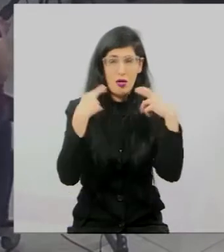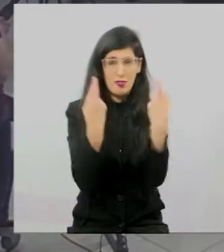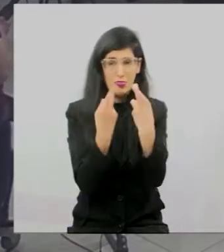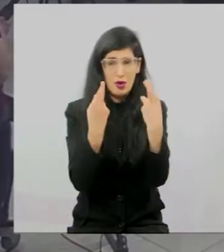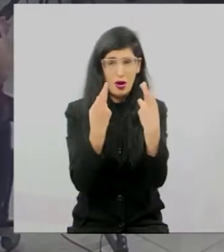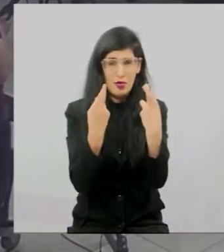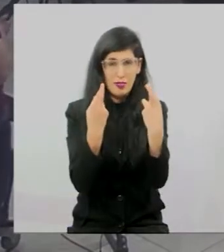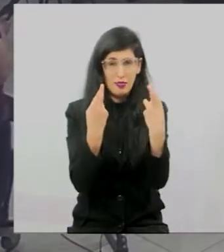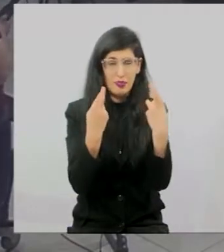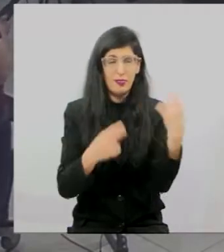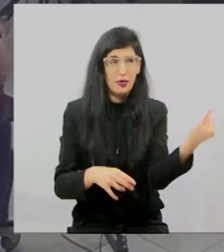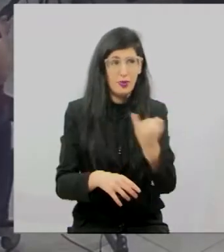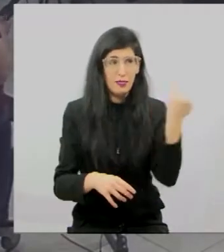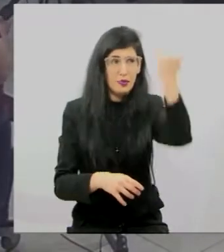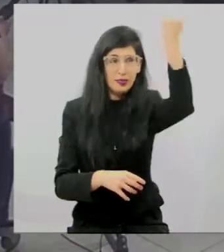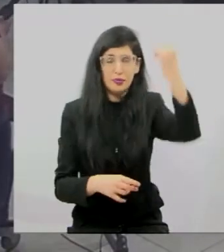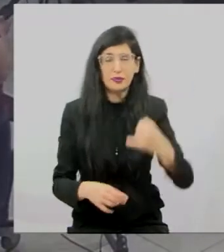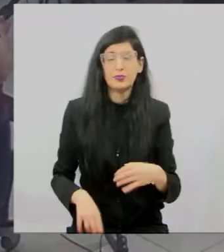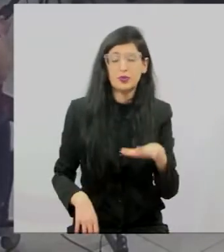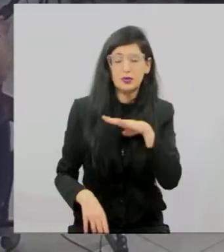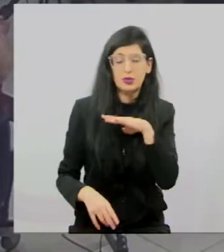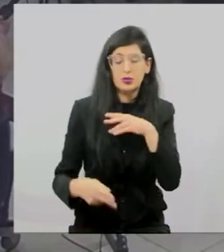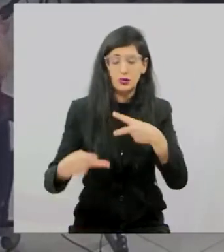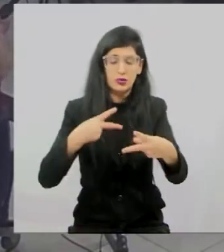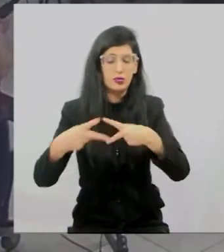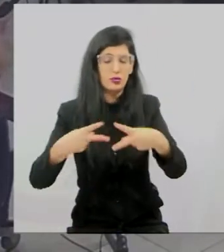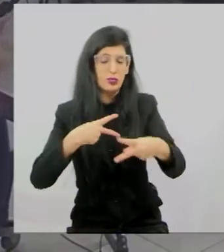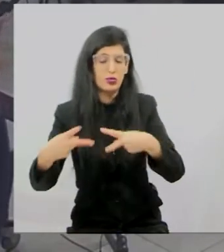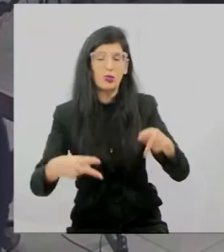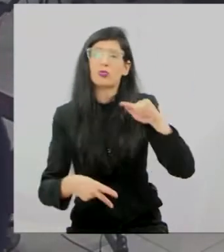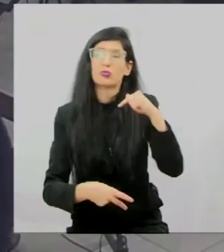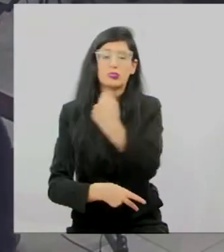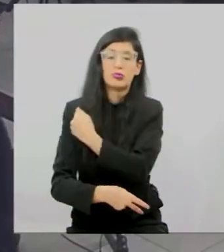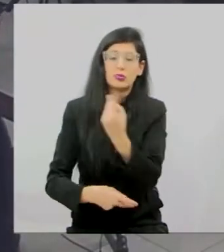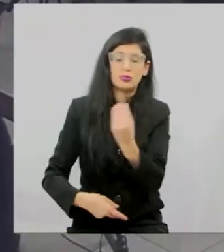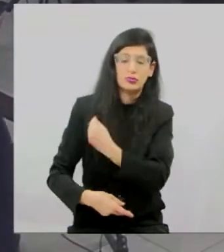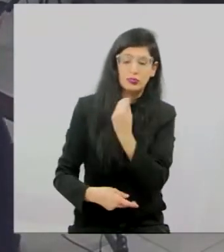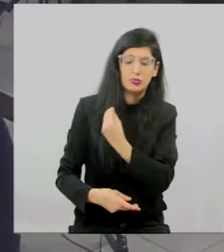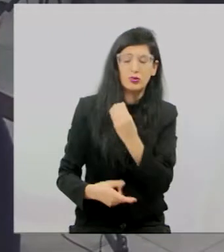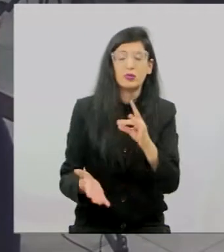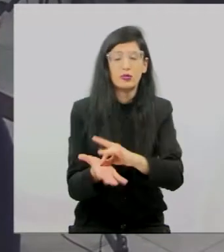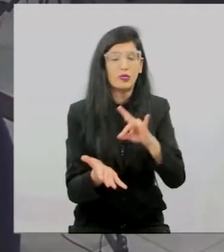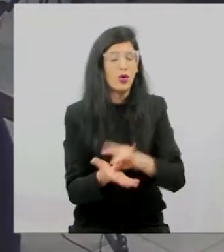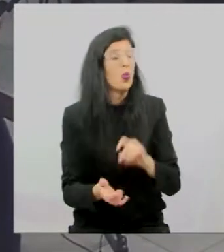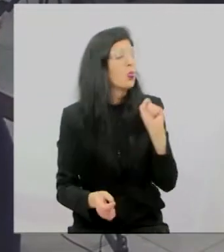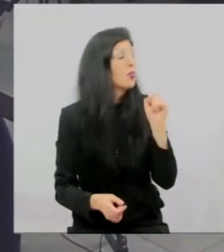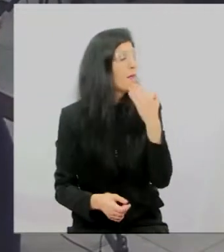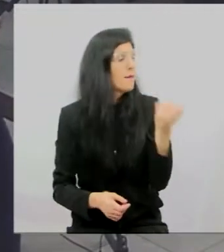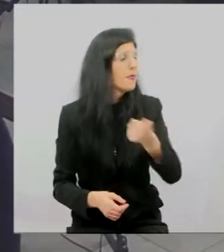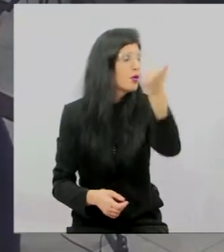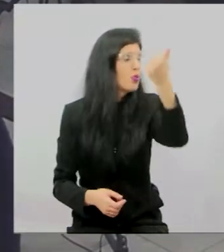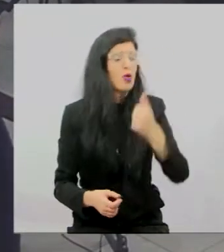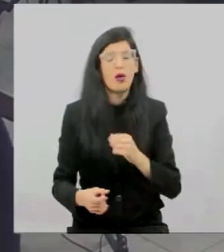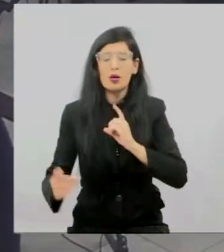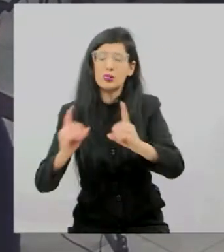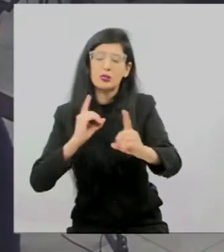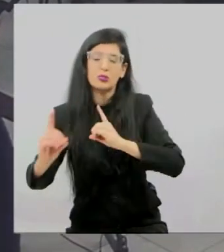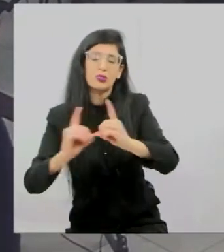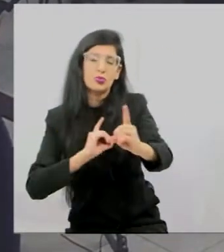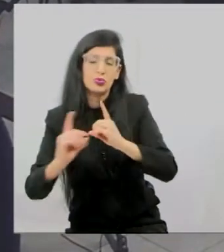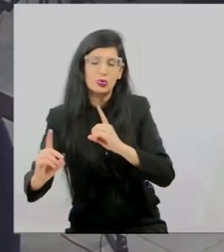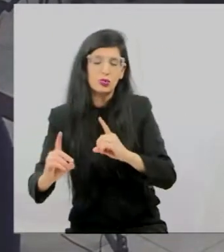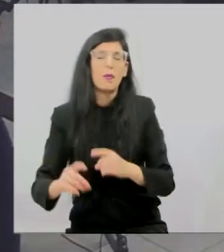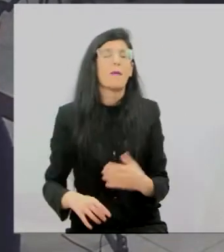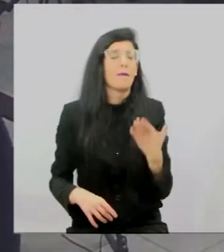uma audiência para ver o que poderia melhorar no caso no eixo da Via Dutra. E eu fiz até um discurso lá,